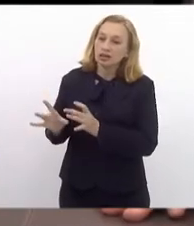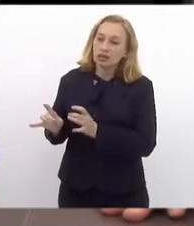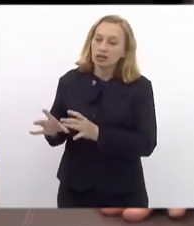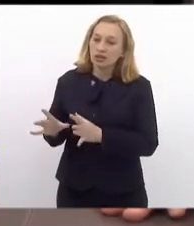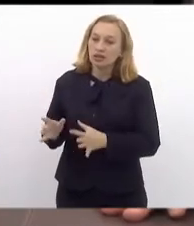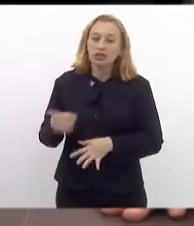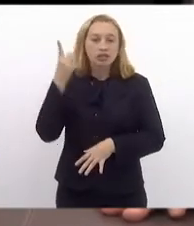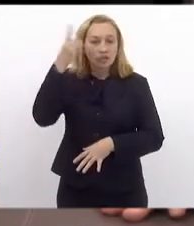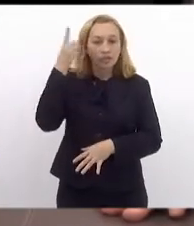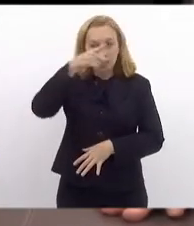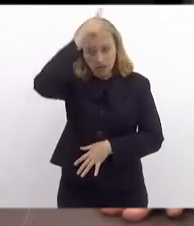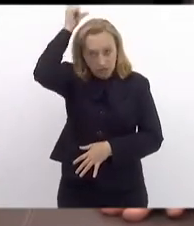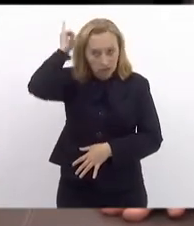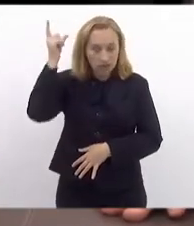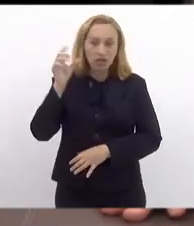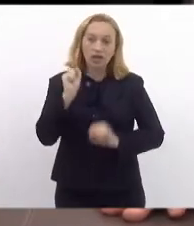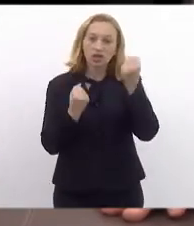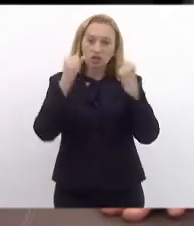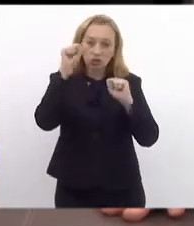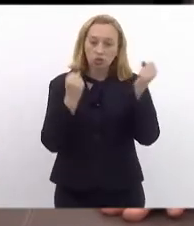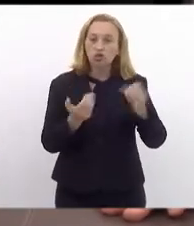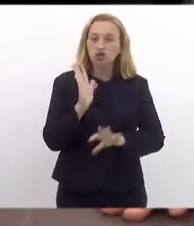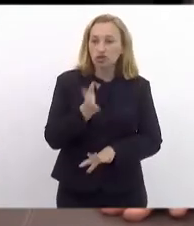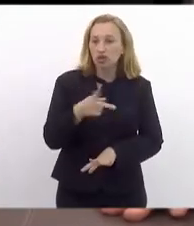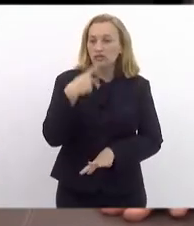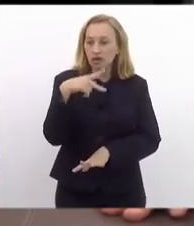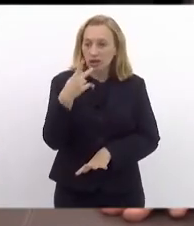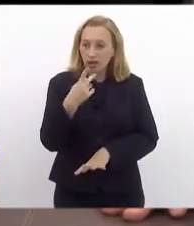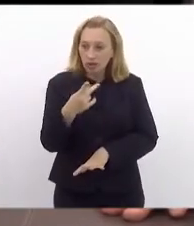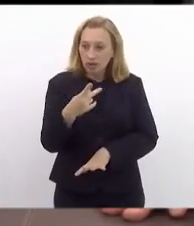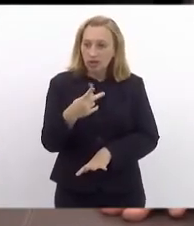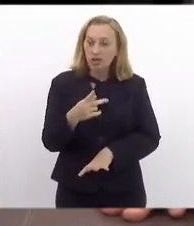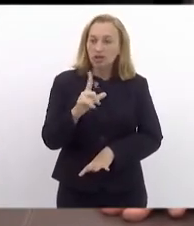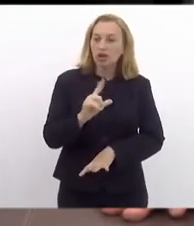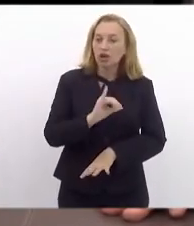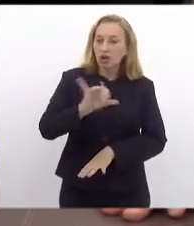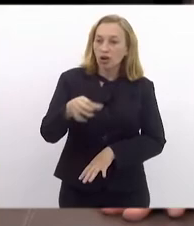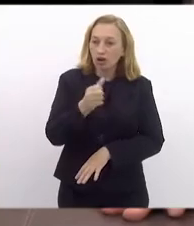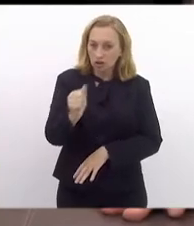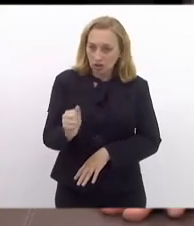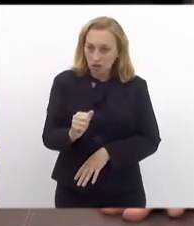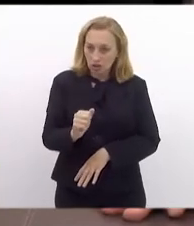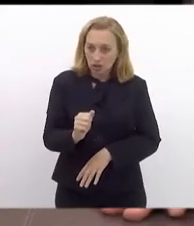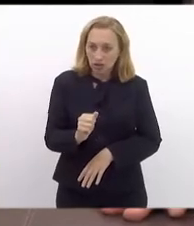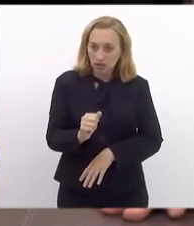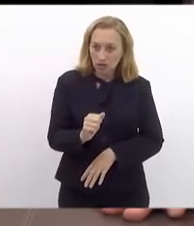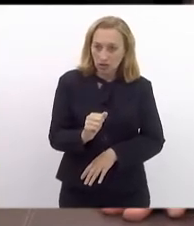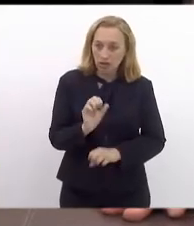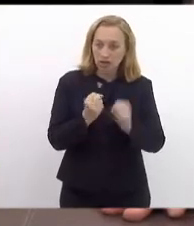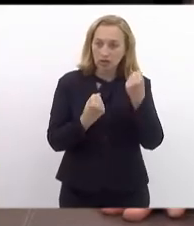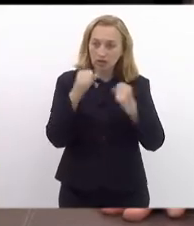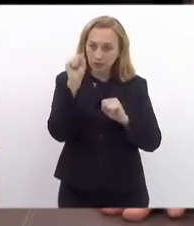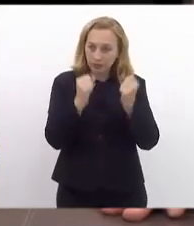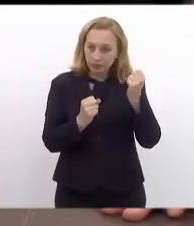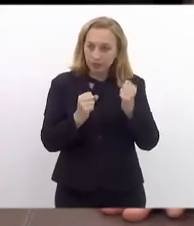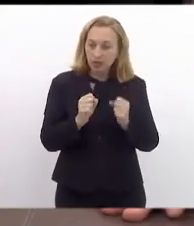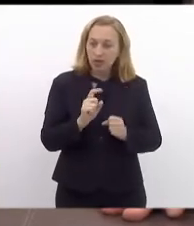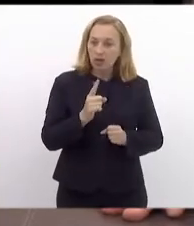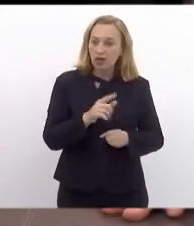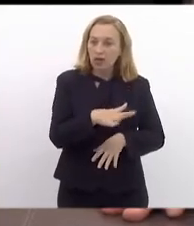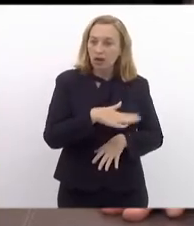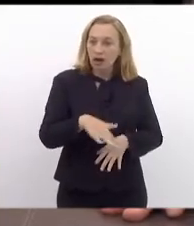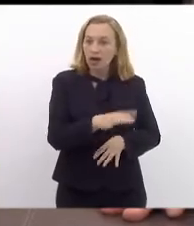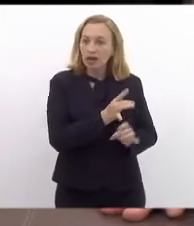a indústria já falou já pode falar em nome da indústria da loja loja de fábrica que cá entre nós hoje na o setor comercial